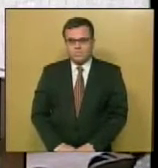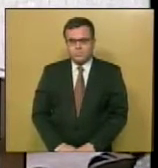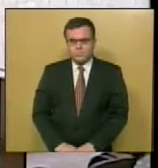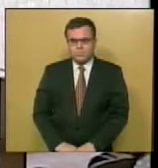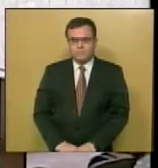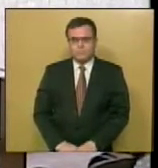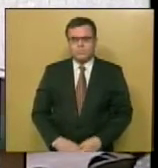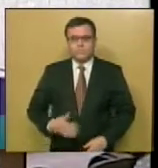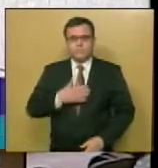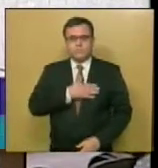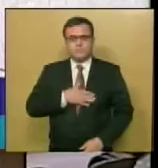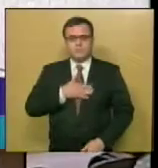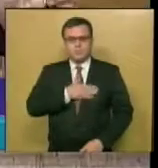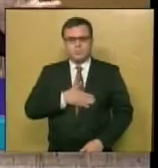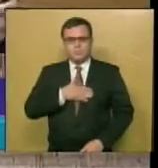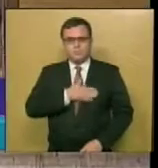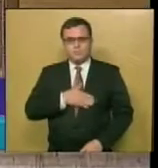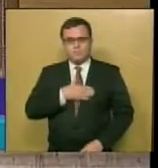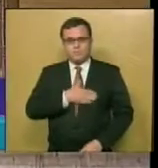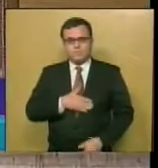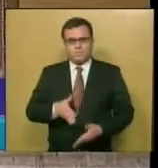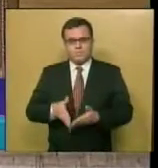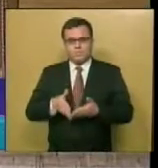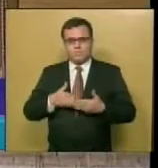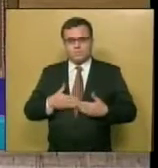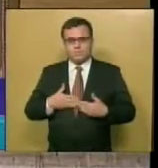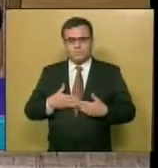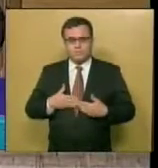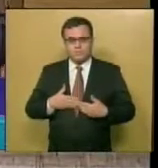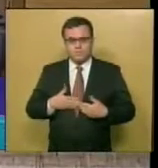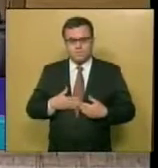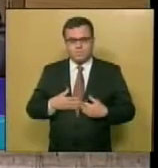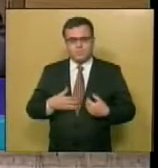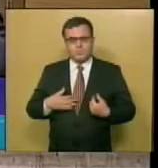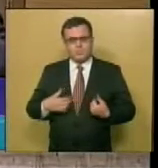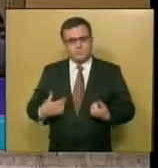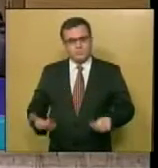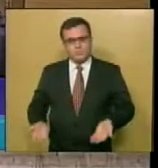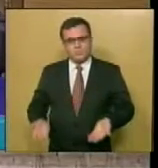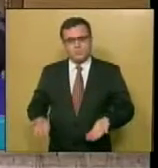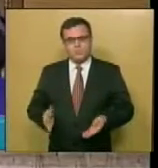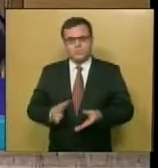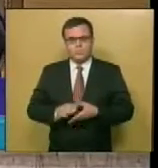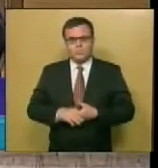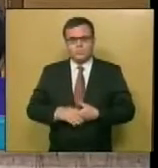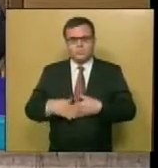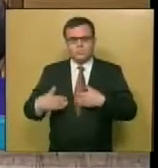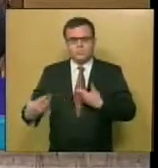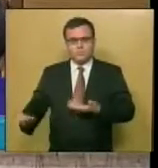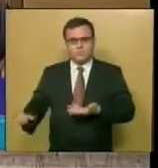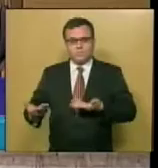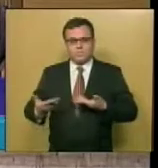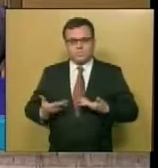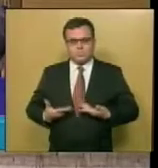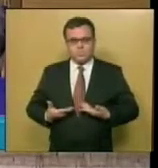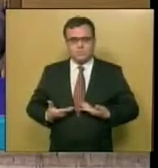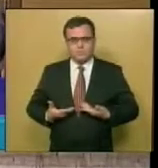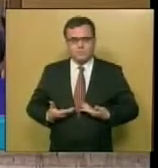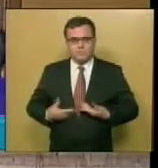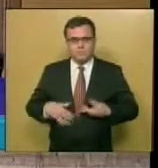Agora eu gostaria de pedir licença à família, que eu fiz um convite da minha maneira, que eu